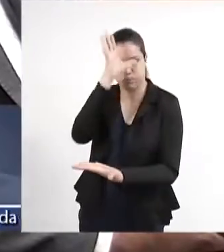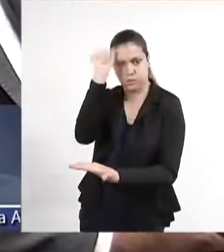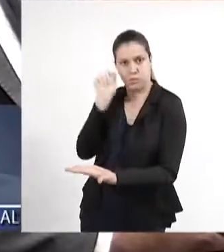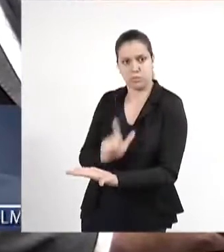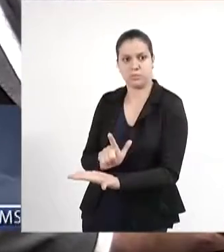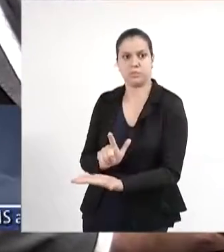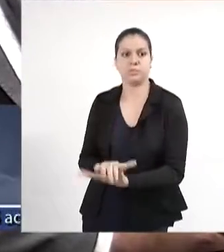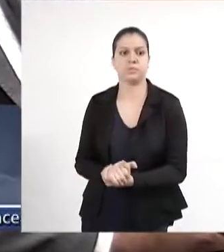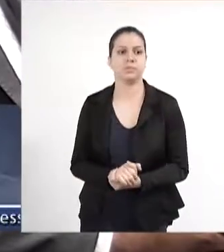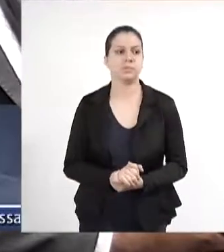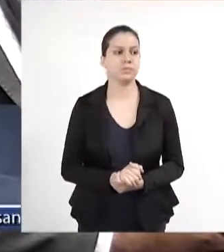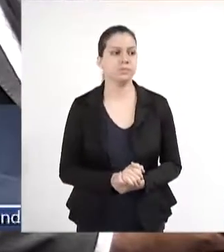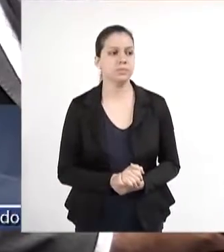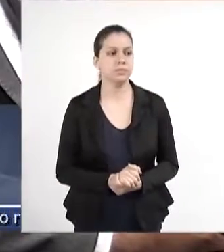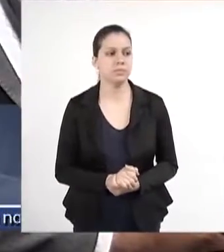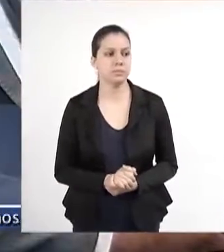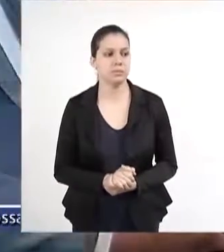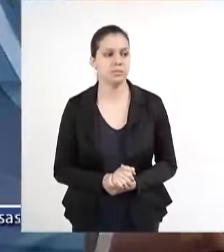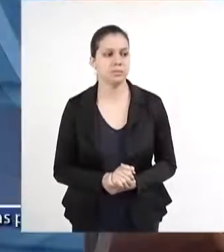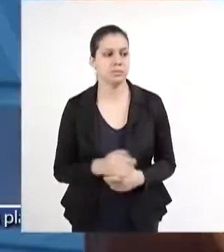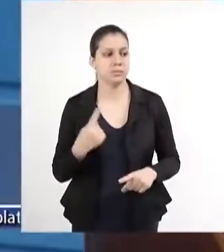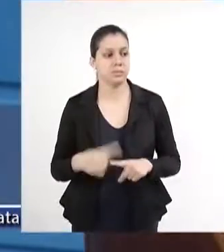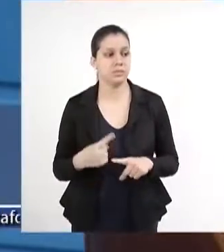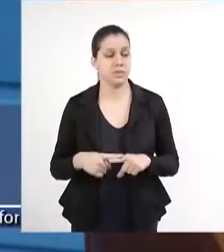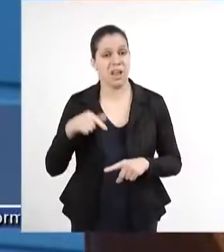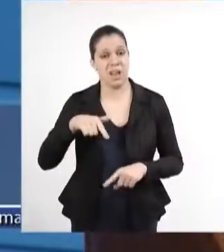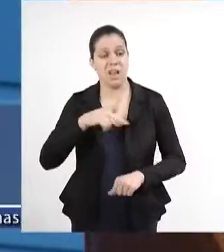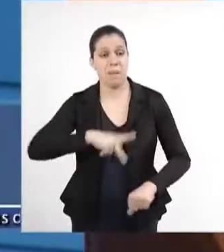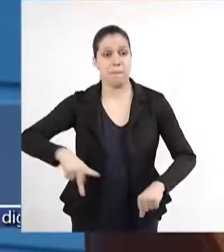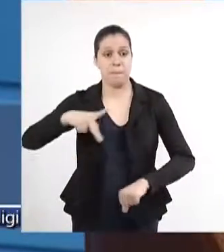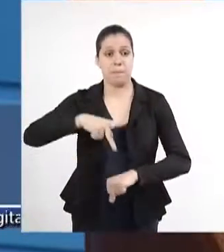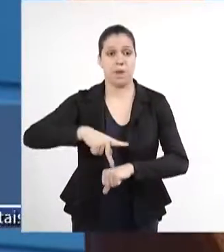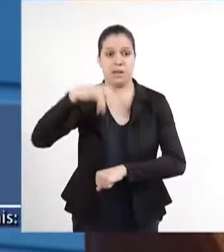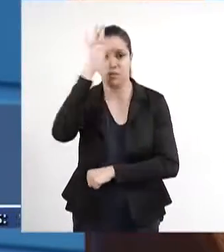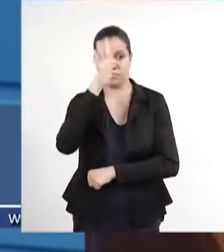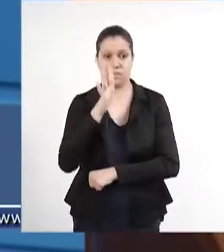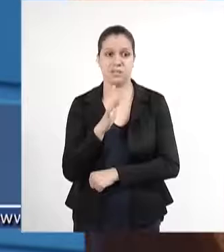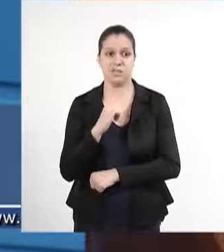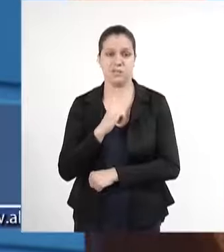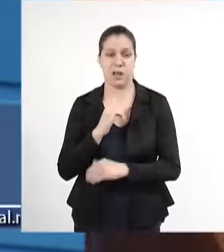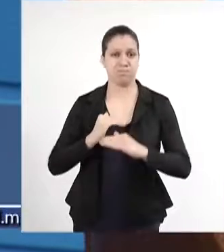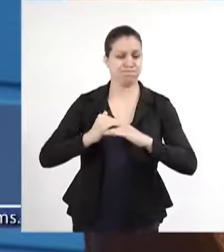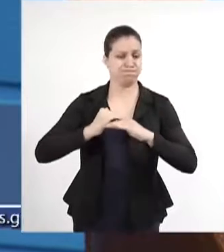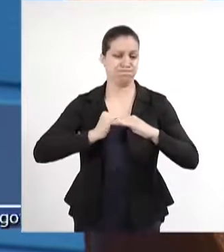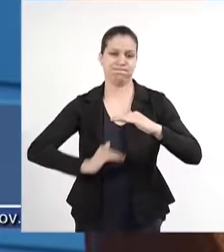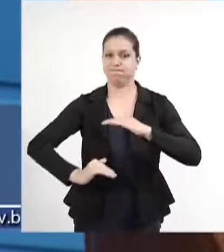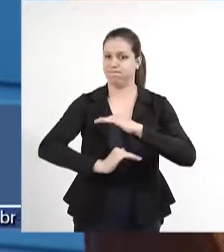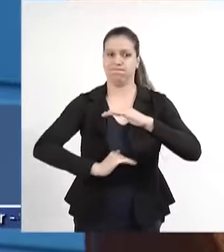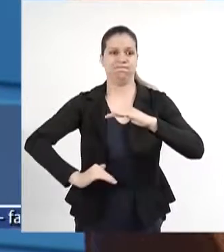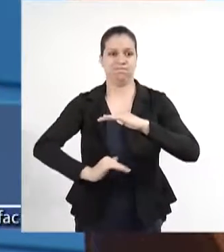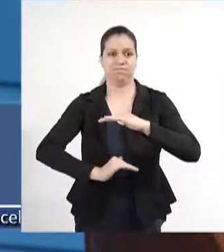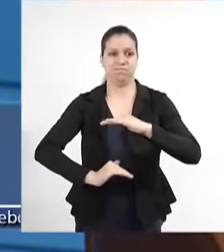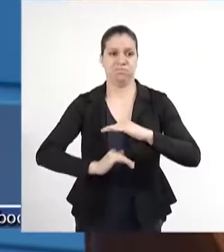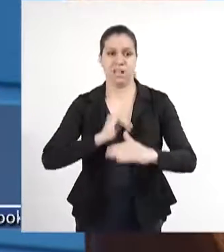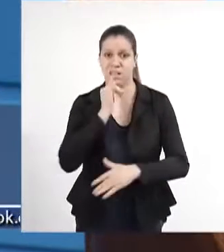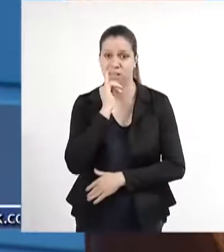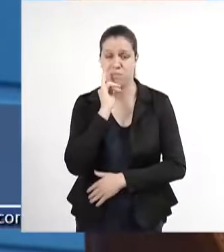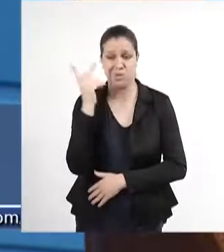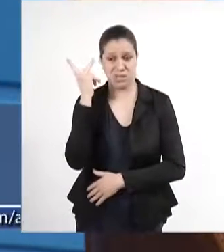desigualdades que esse país gigante como propicia. Um São Paulo daquela